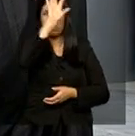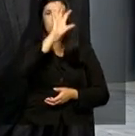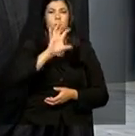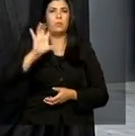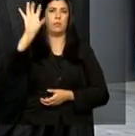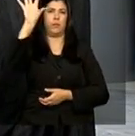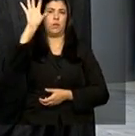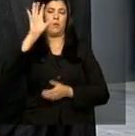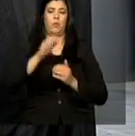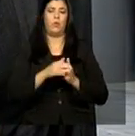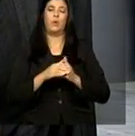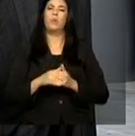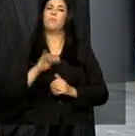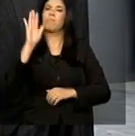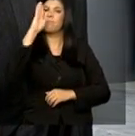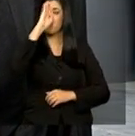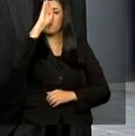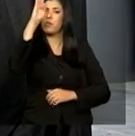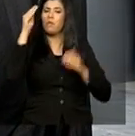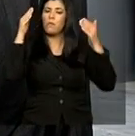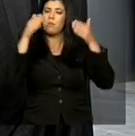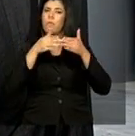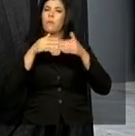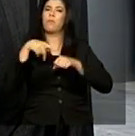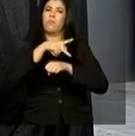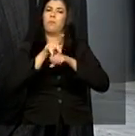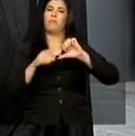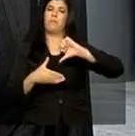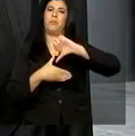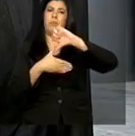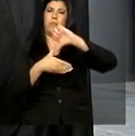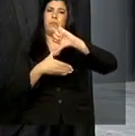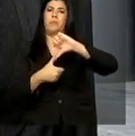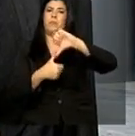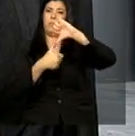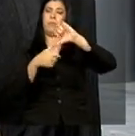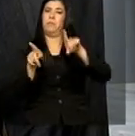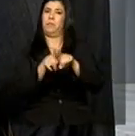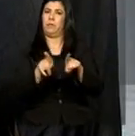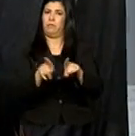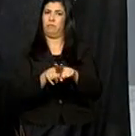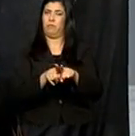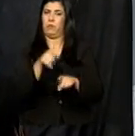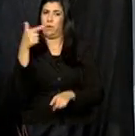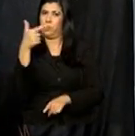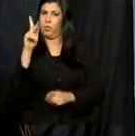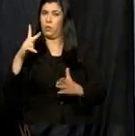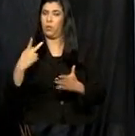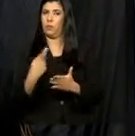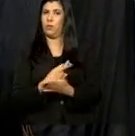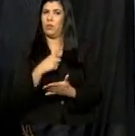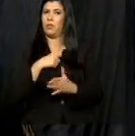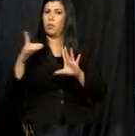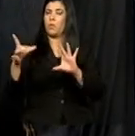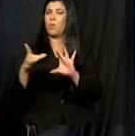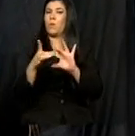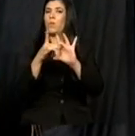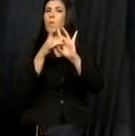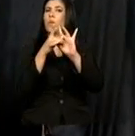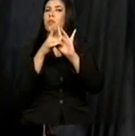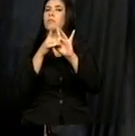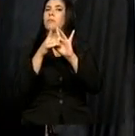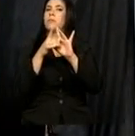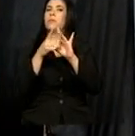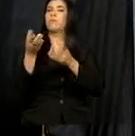aos nossos vizinhos na América do Sul e na América Latina. Um segundo elemento importante é uma esfera de sintonia econômica, sobretudo no que